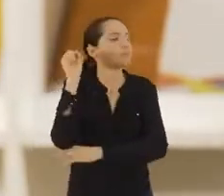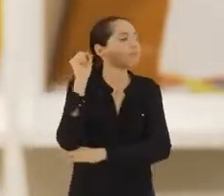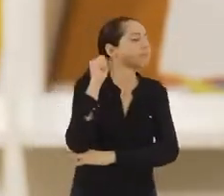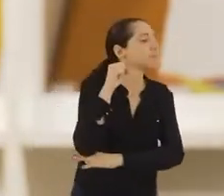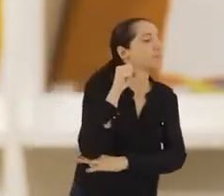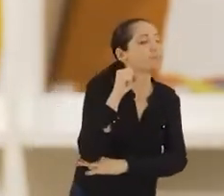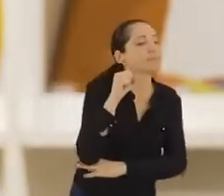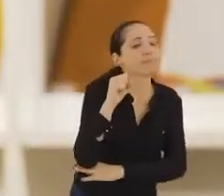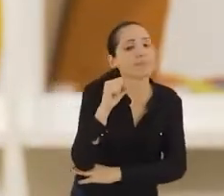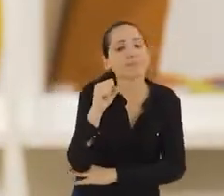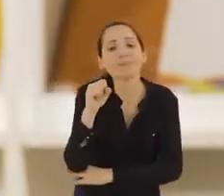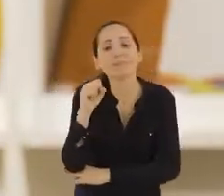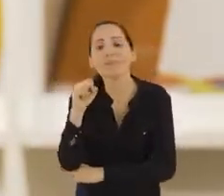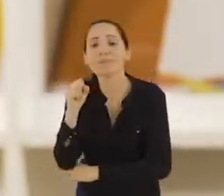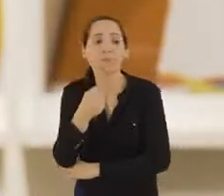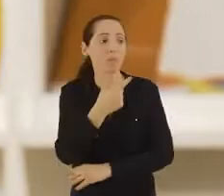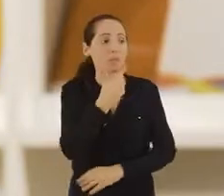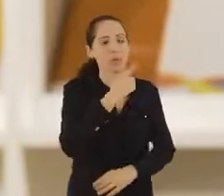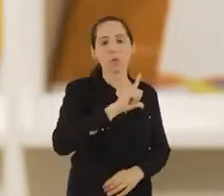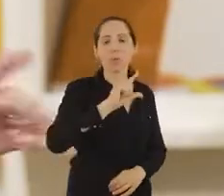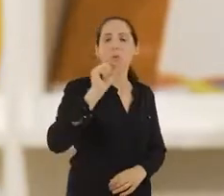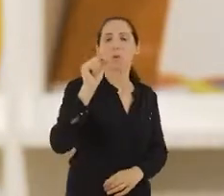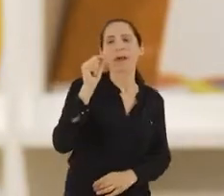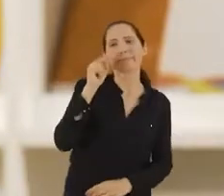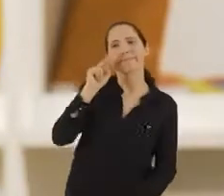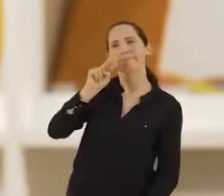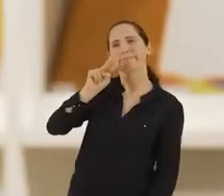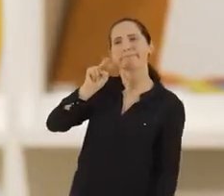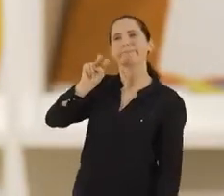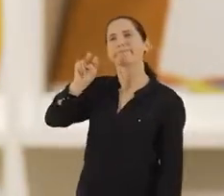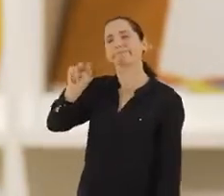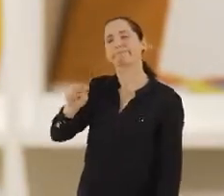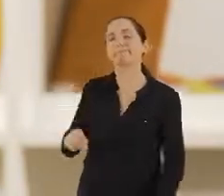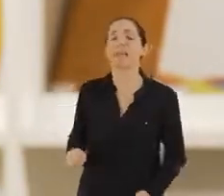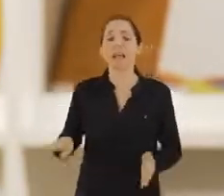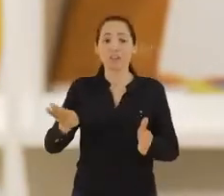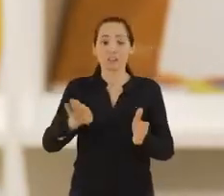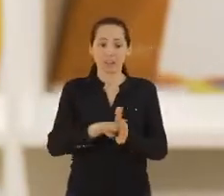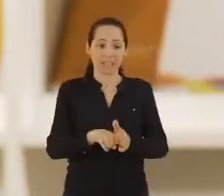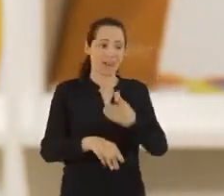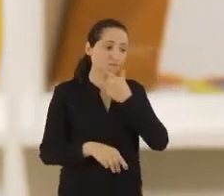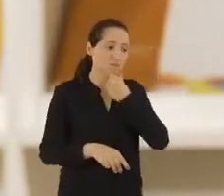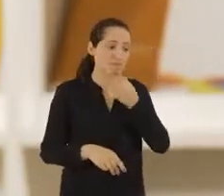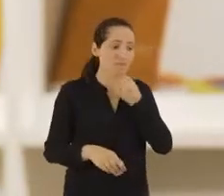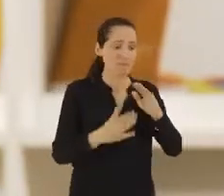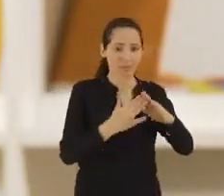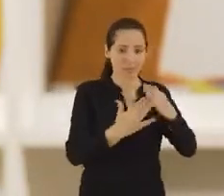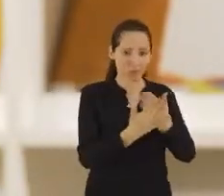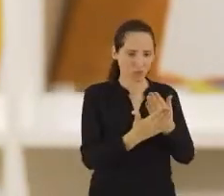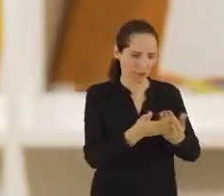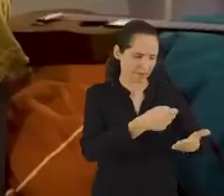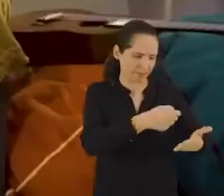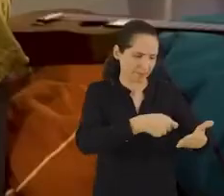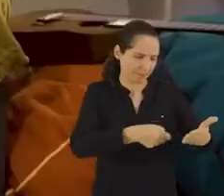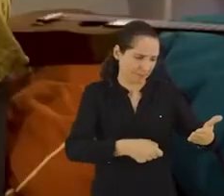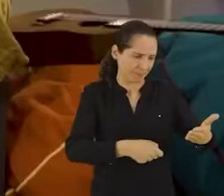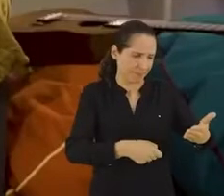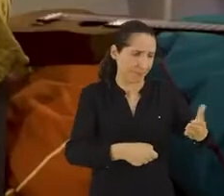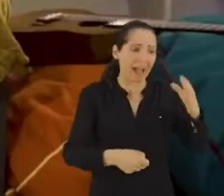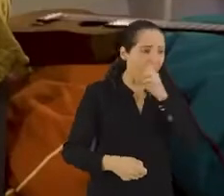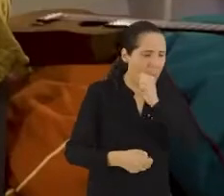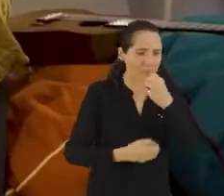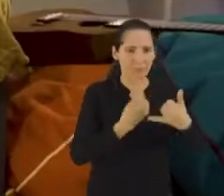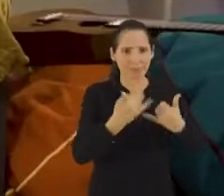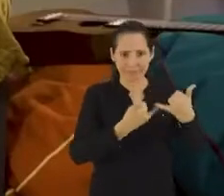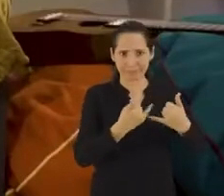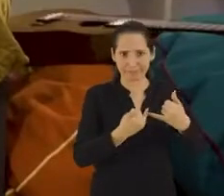saída do menino. Quando ele chegava da escola, ele fazia lição rapidinho e ia brincar. Só.